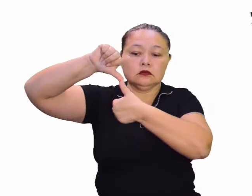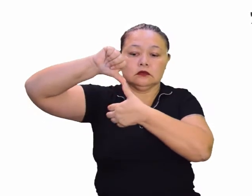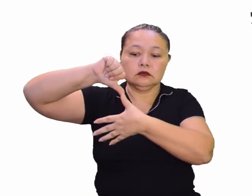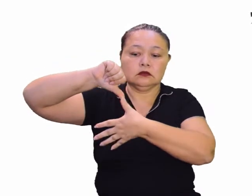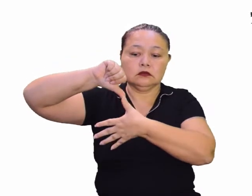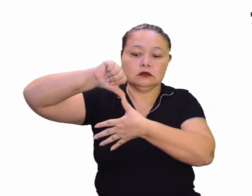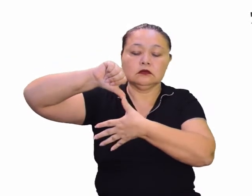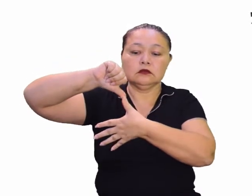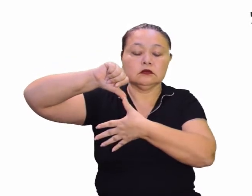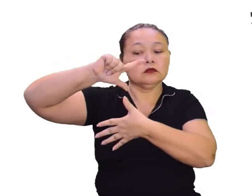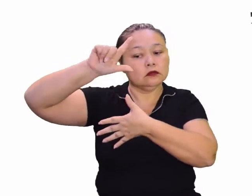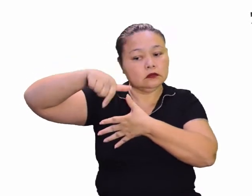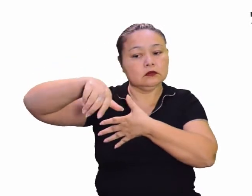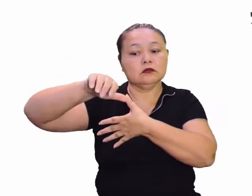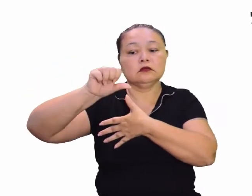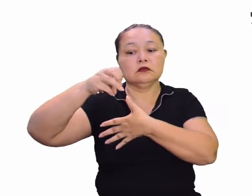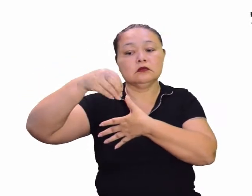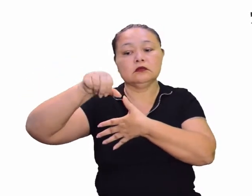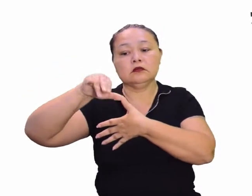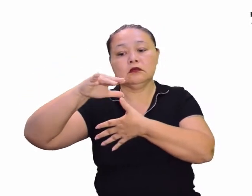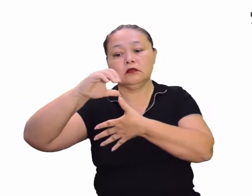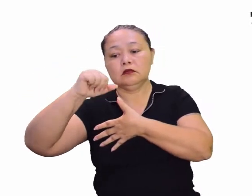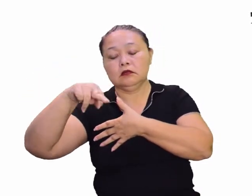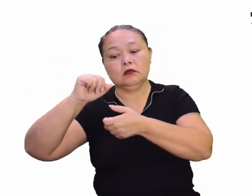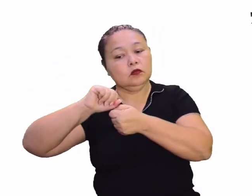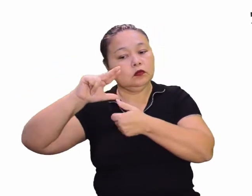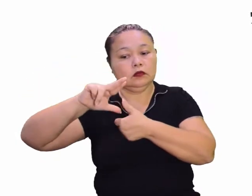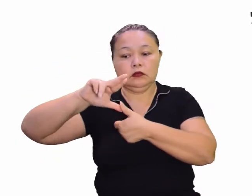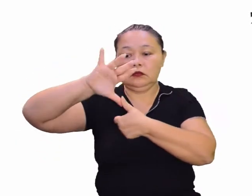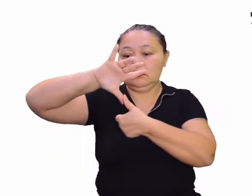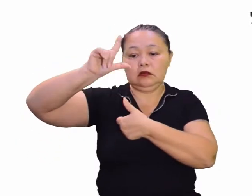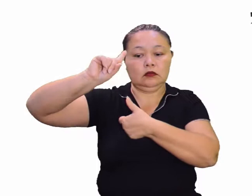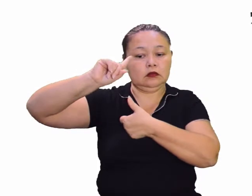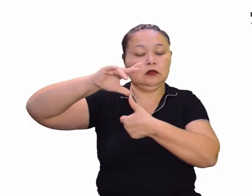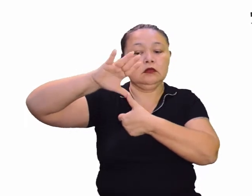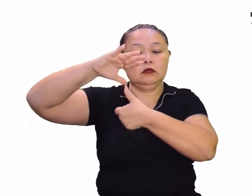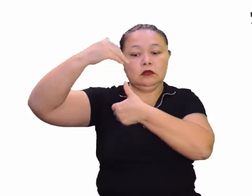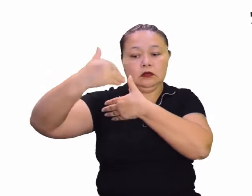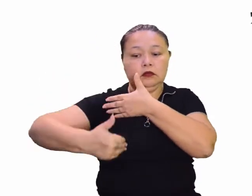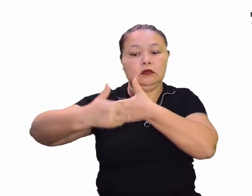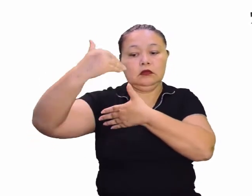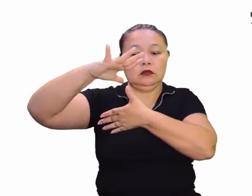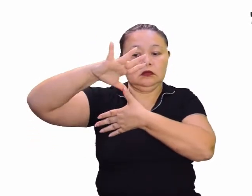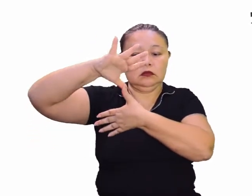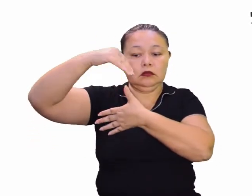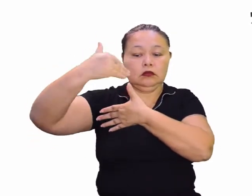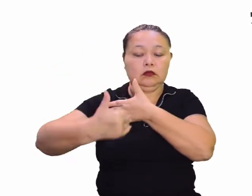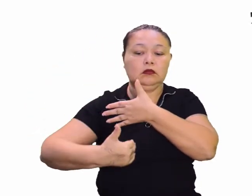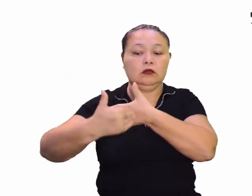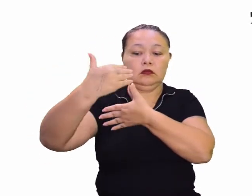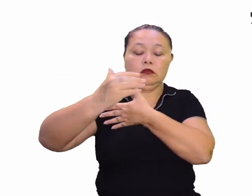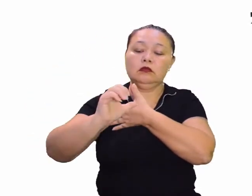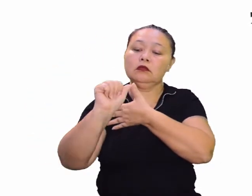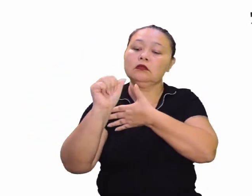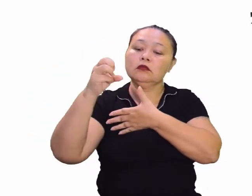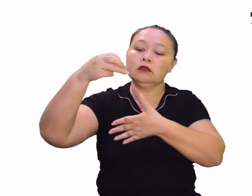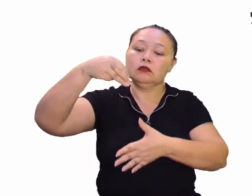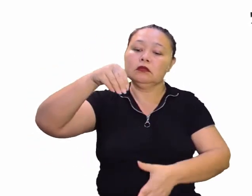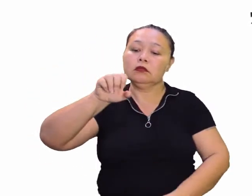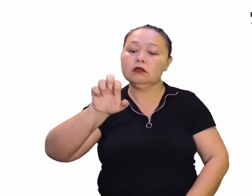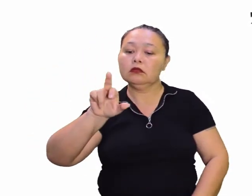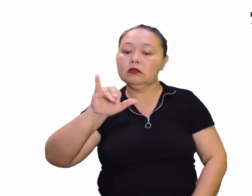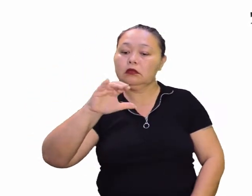somos americanos, né? Somos E aí o americanos. pessoal fala que o americano é só o norte-americano. Exatamente. Isso aqui tudo é América. Tudo é América. Muito